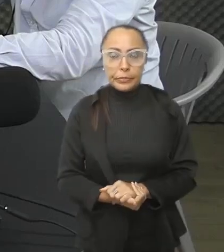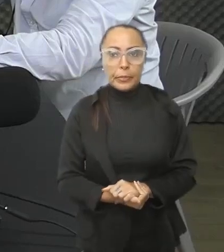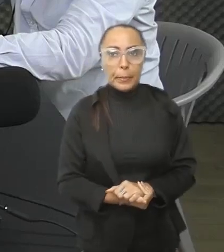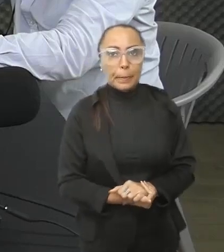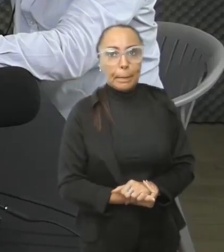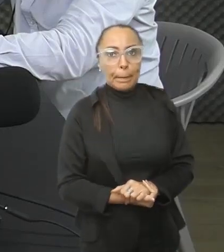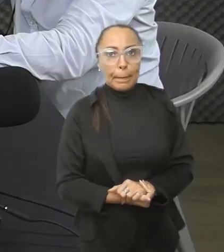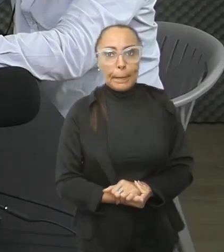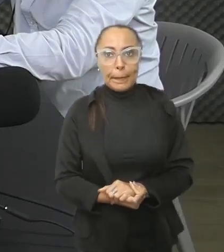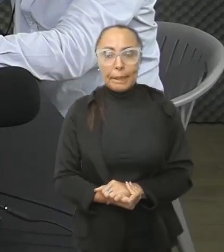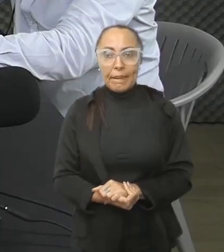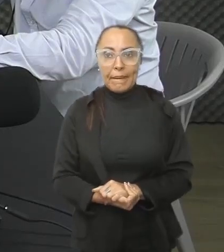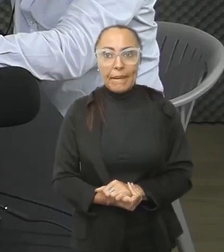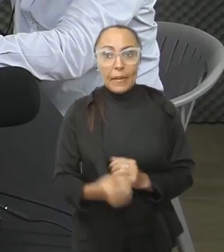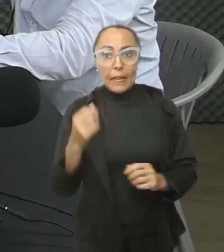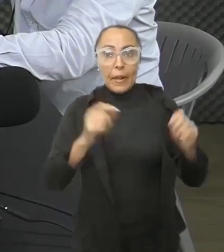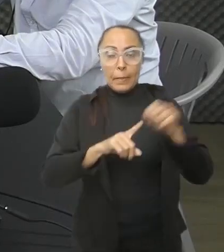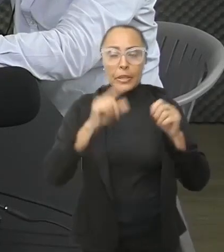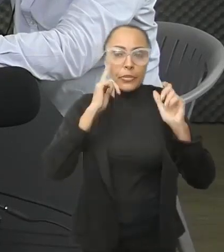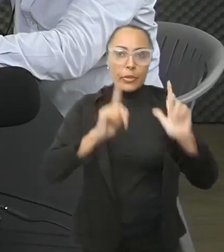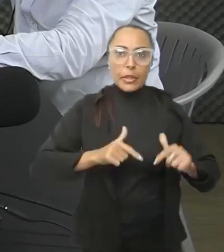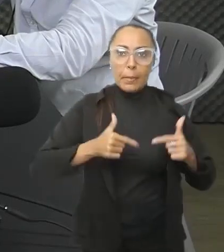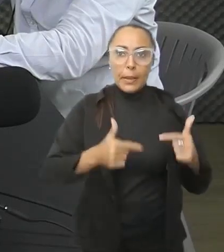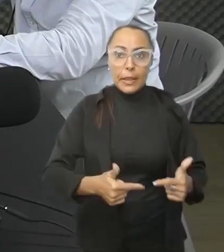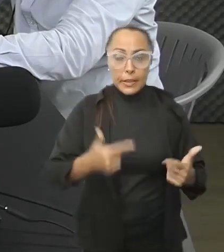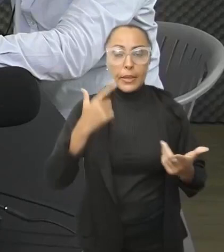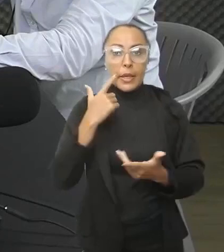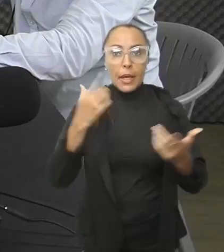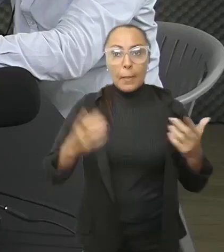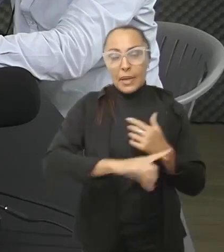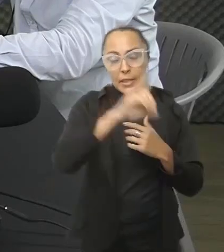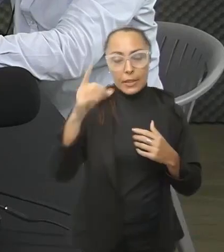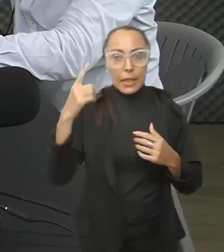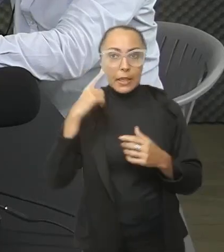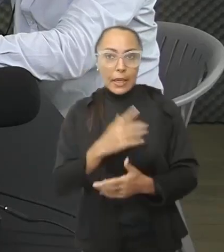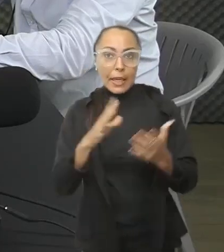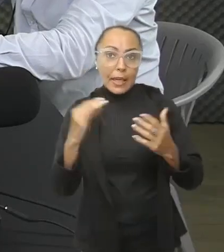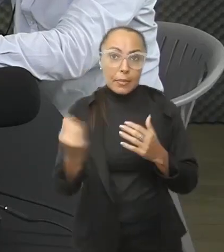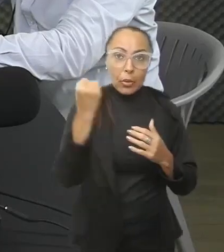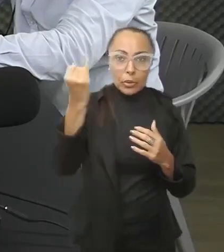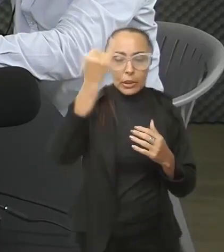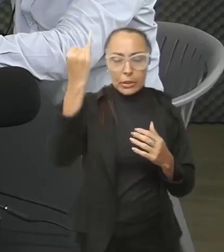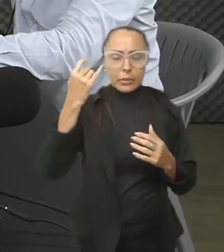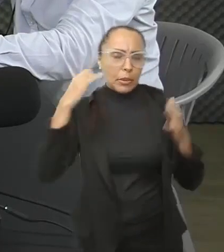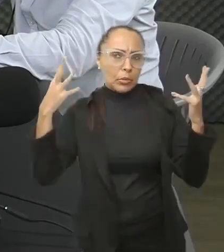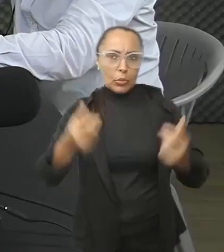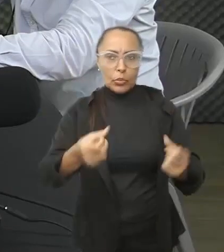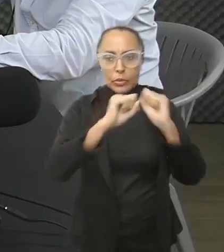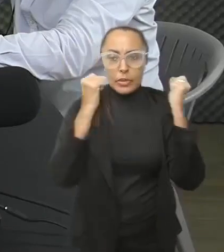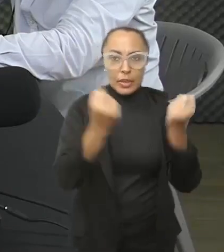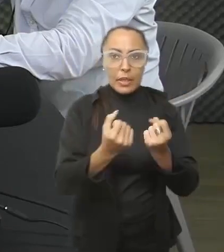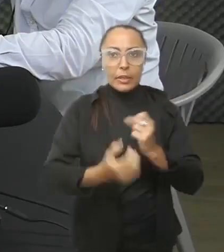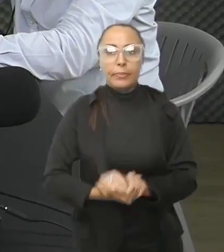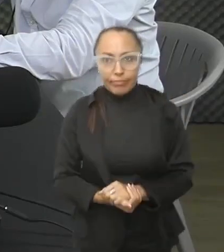está falando muito aqui do mês de enfrentamento, mas a data ela é simbólica para abrir os olhos de toda uma rede, toda uma sociedade. E